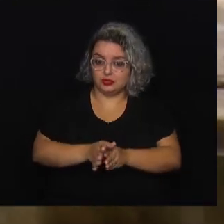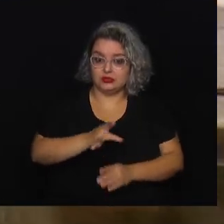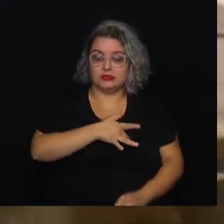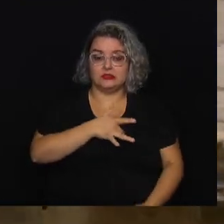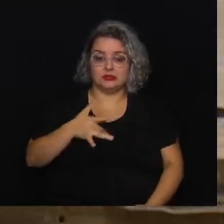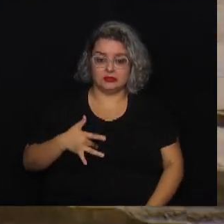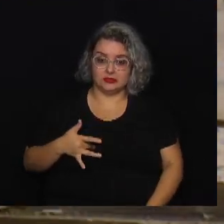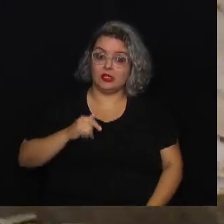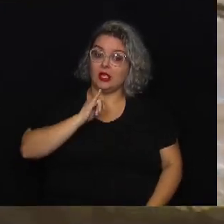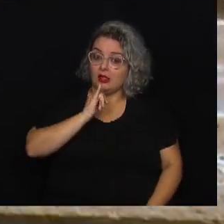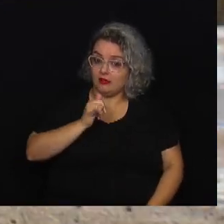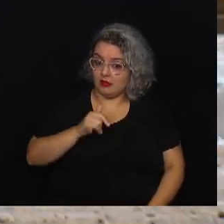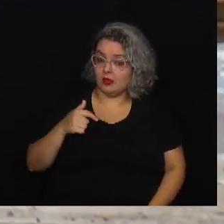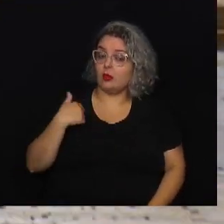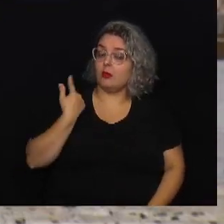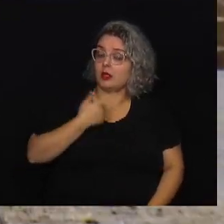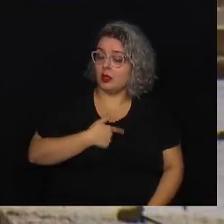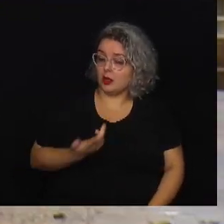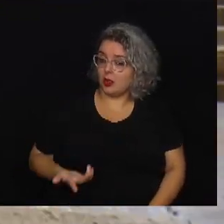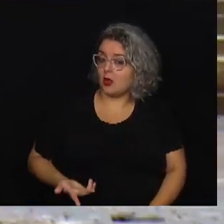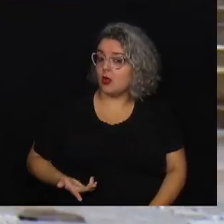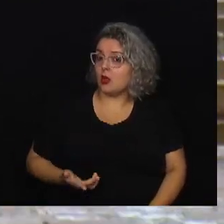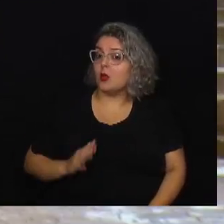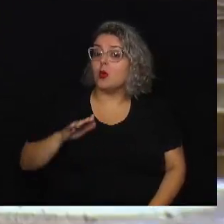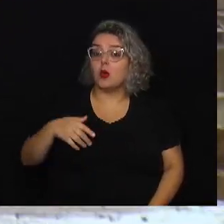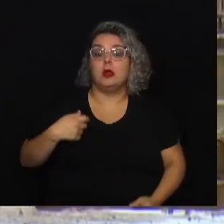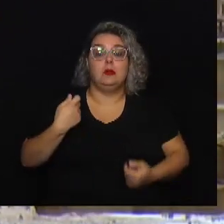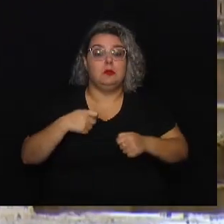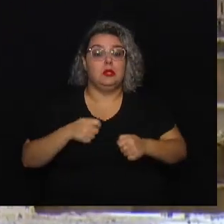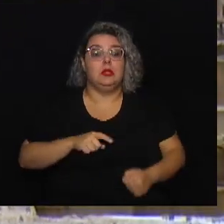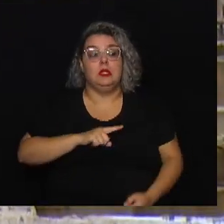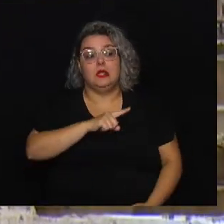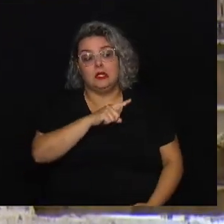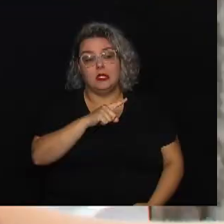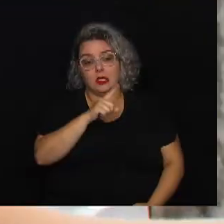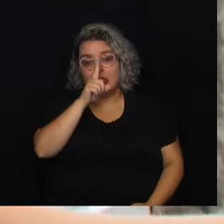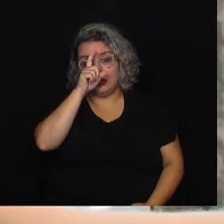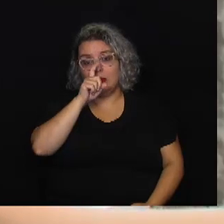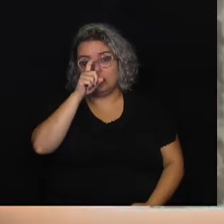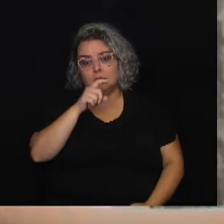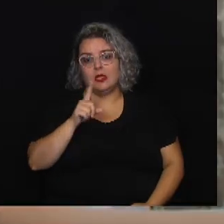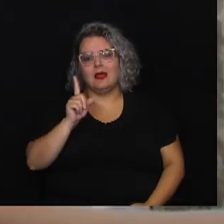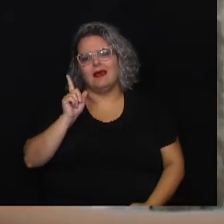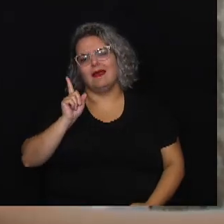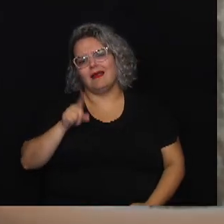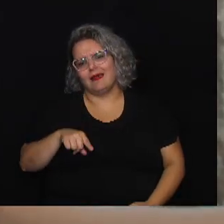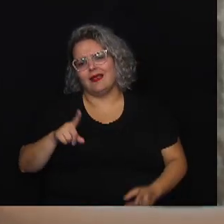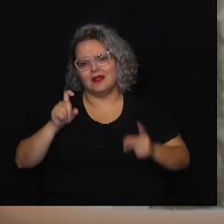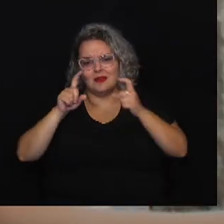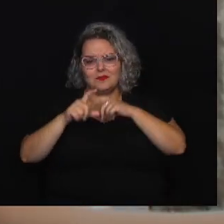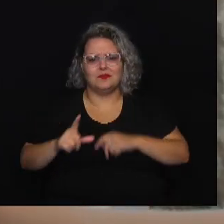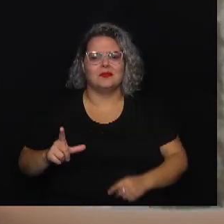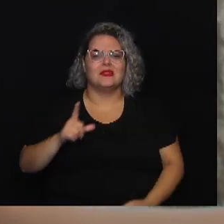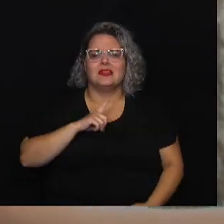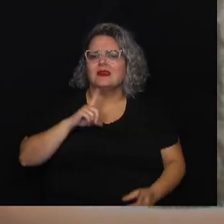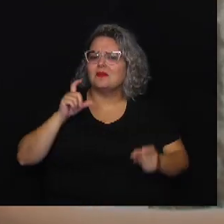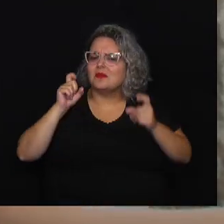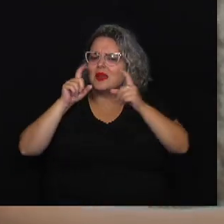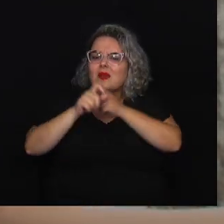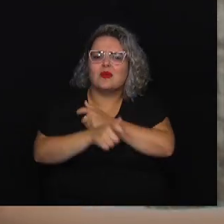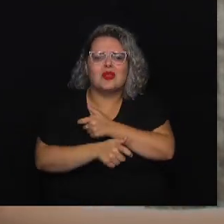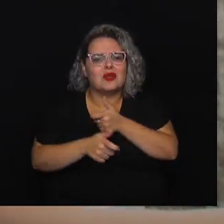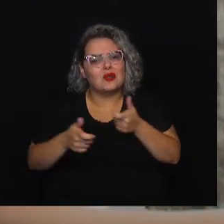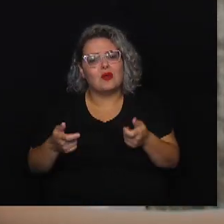Ele contou pra gente que quando precisa ir até o hospital é difícil. A gente tem uma dificuldade muito grande,